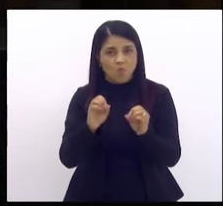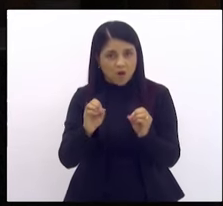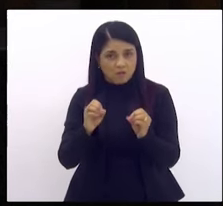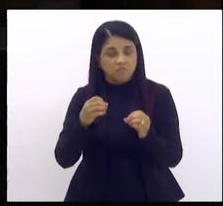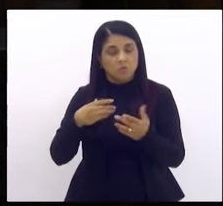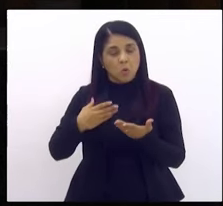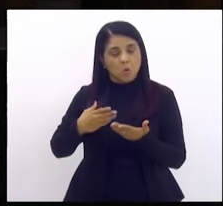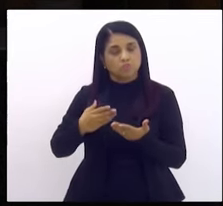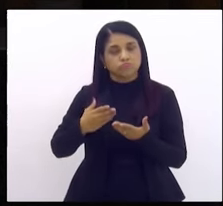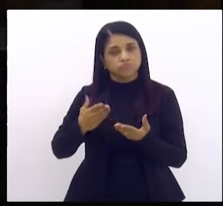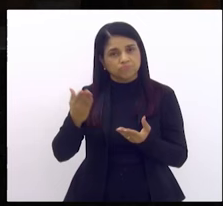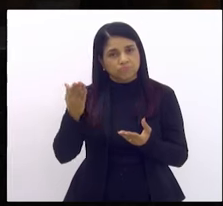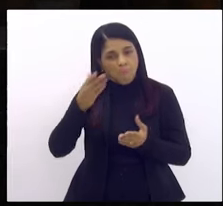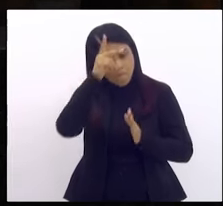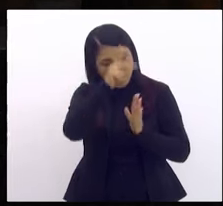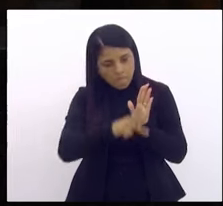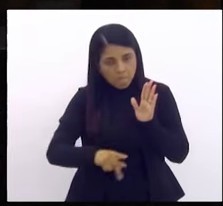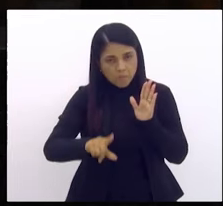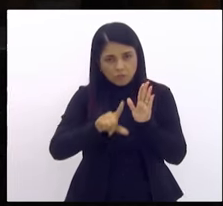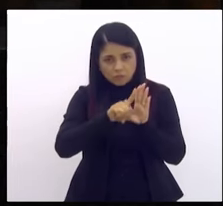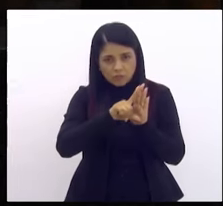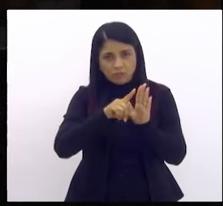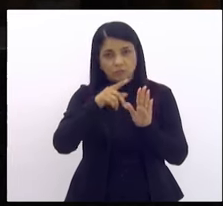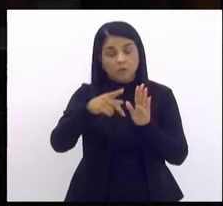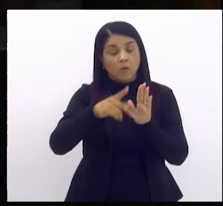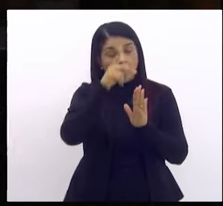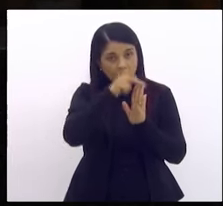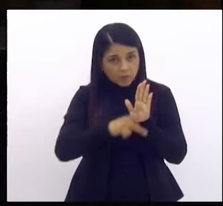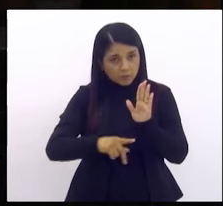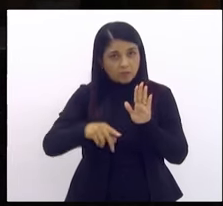na casa um projeto de resolução